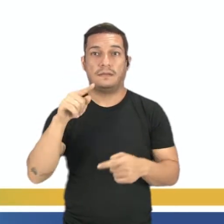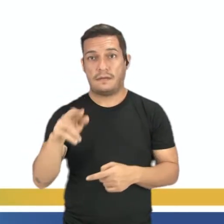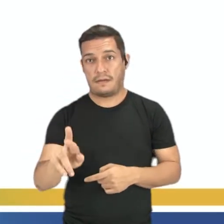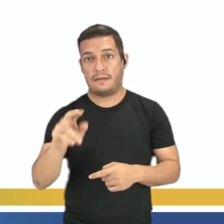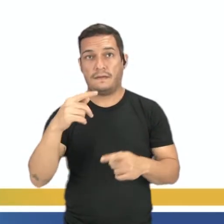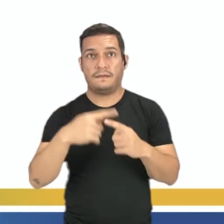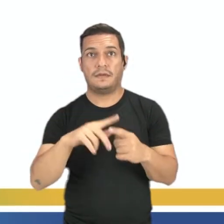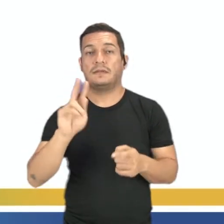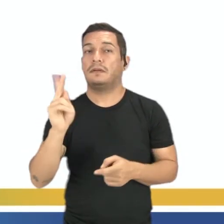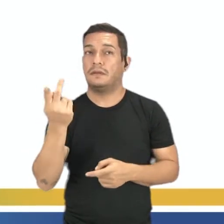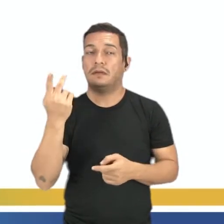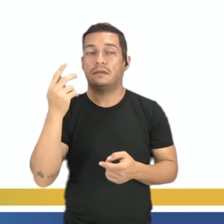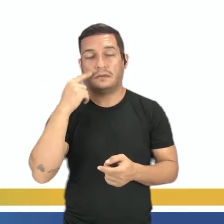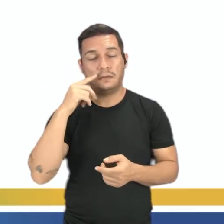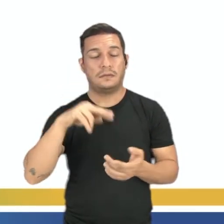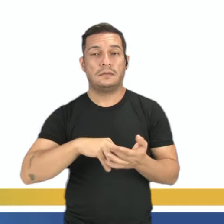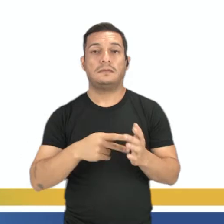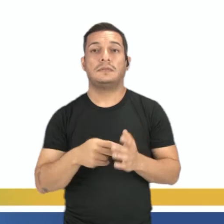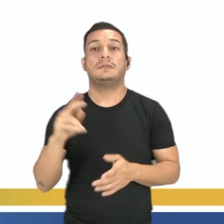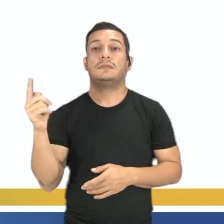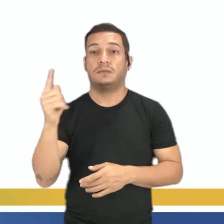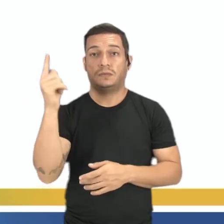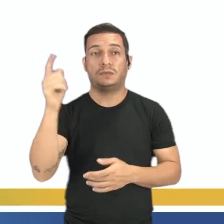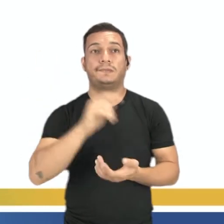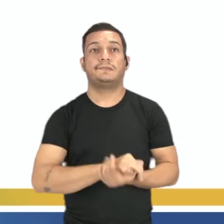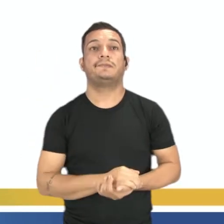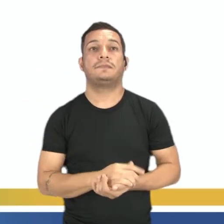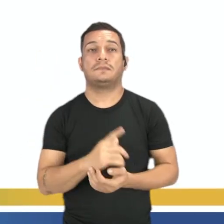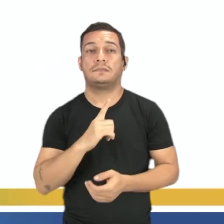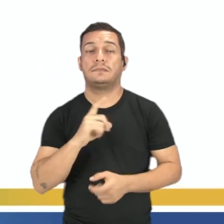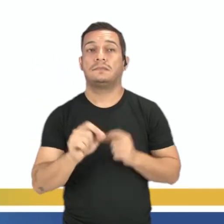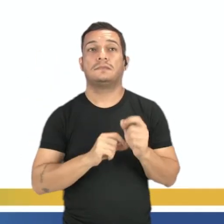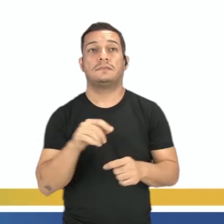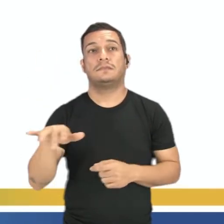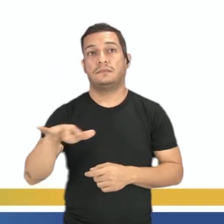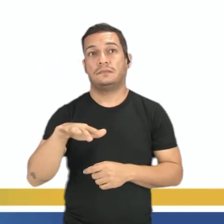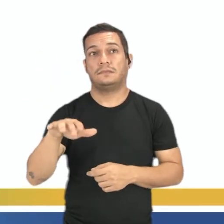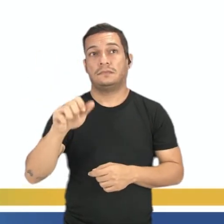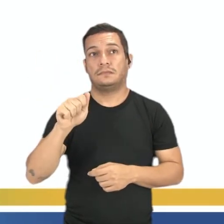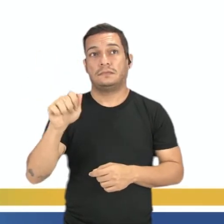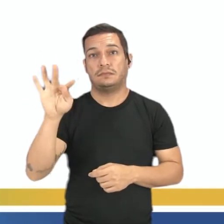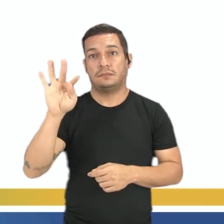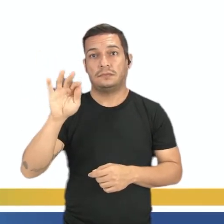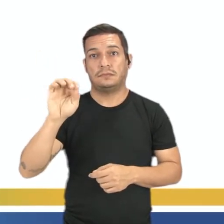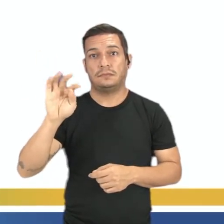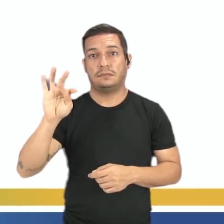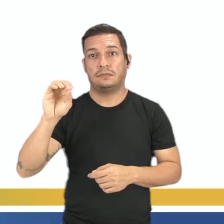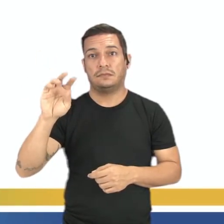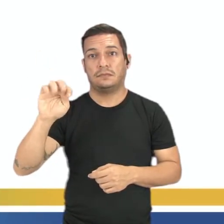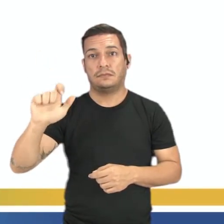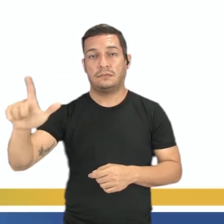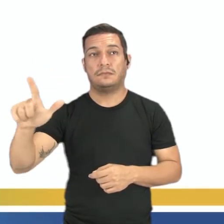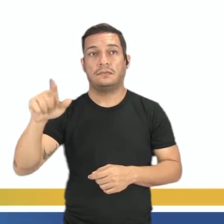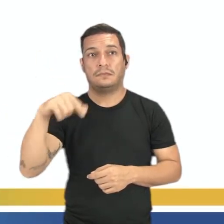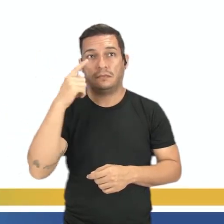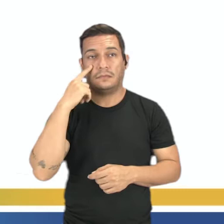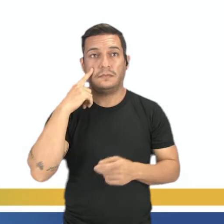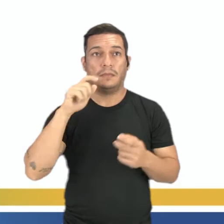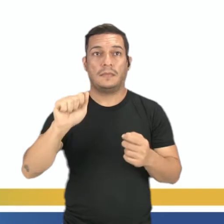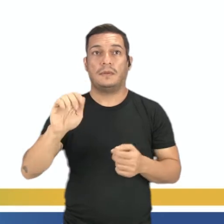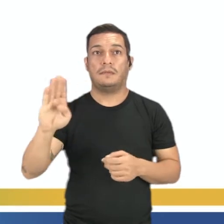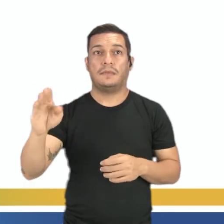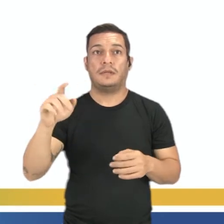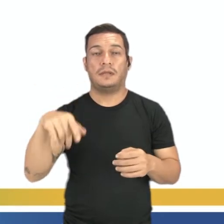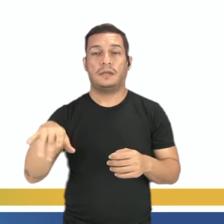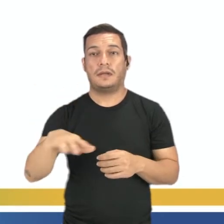vezes o h, que representa a altura. Temos como, onde o A total é a área total, o AB